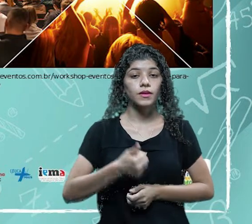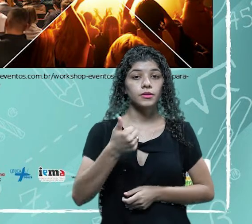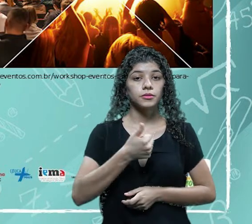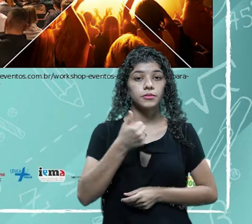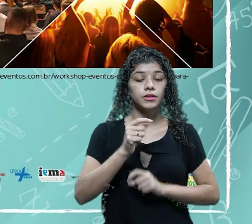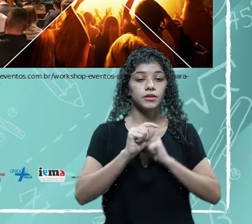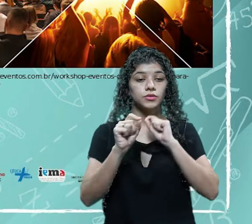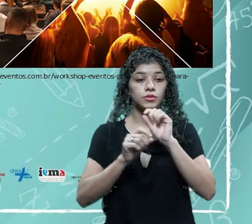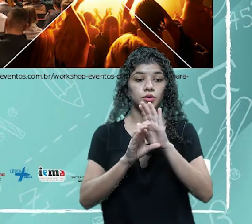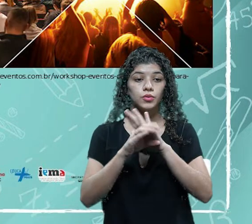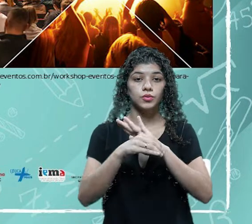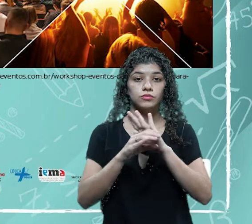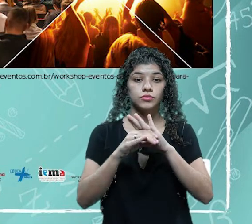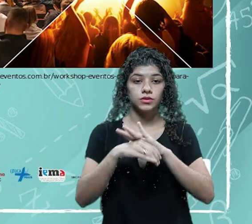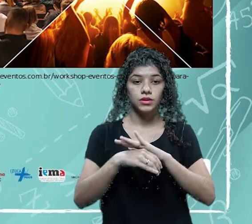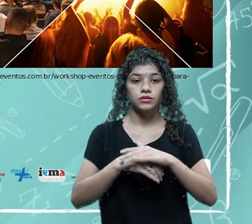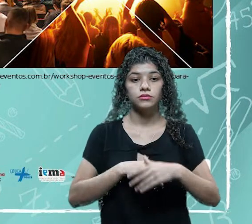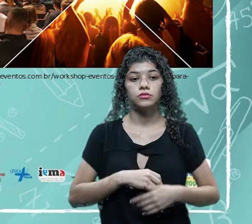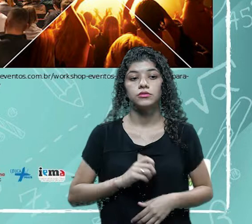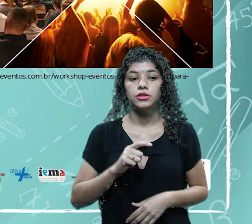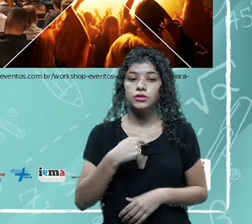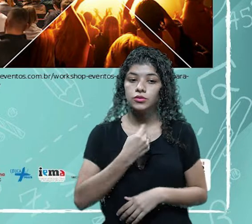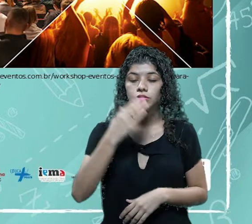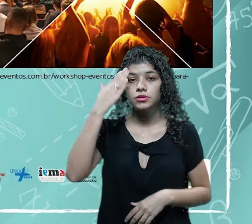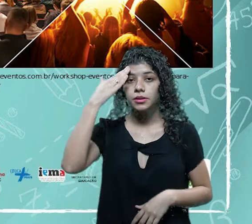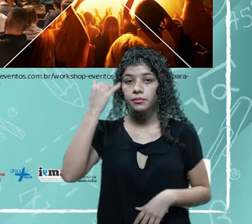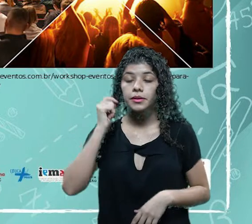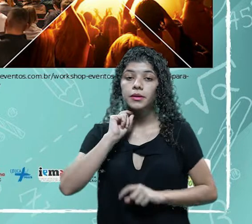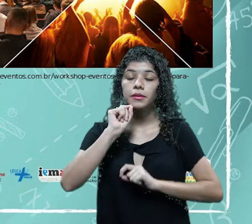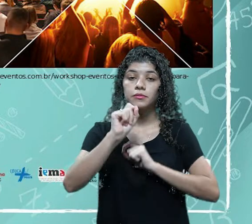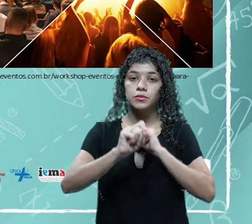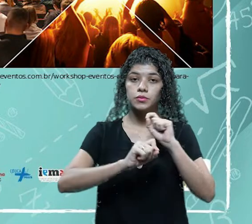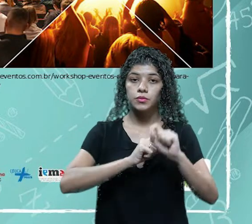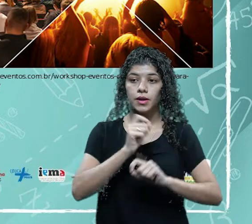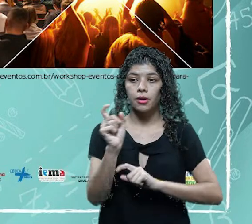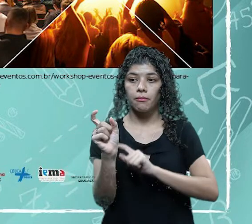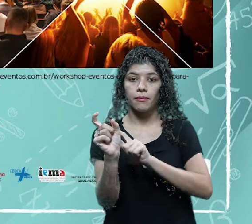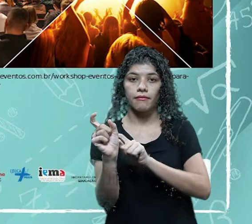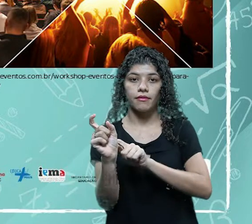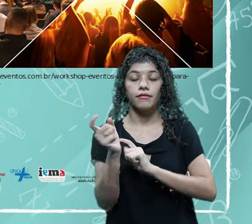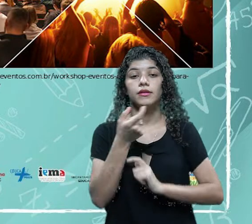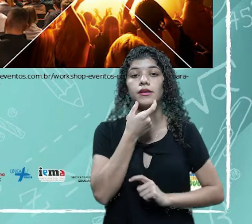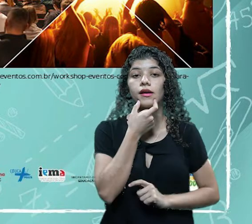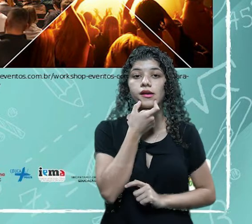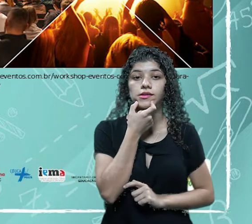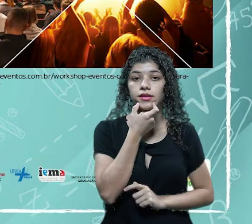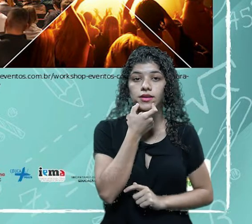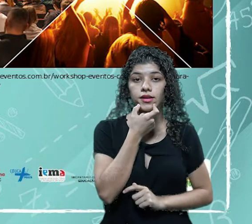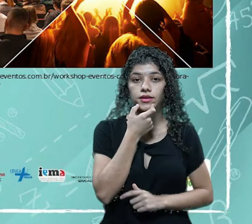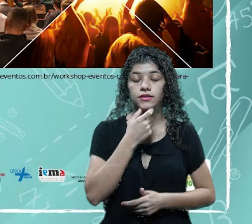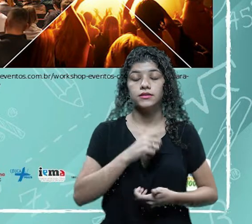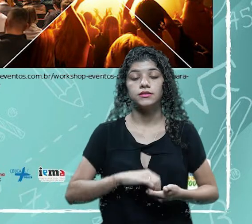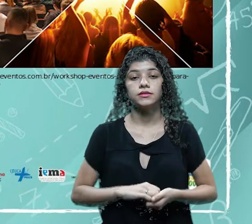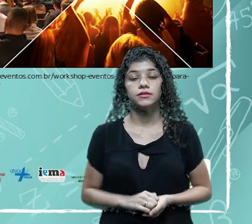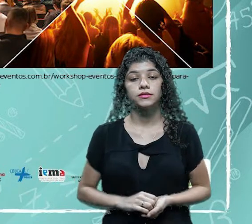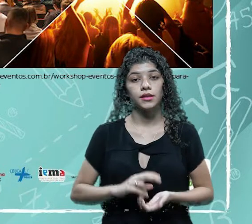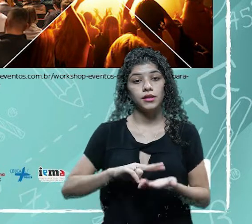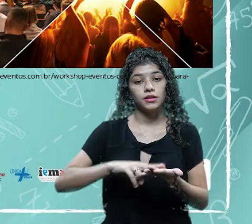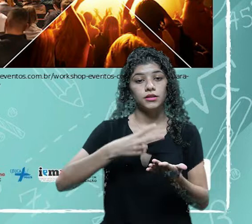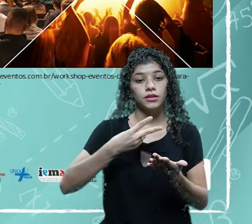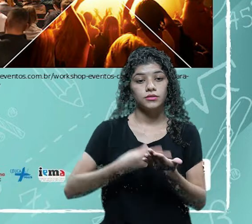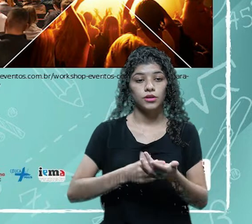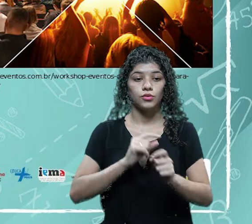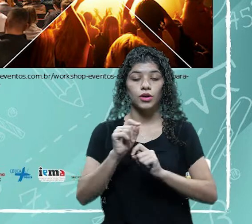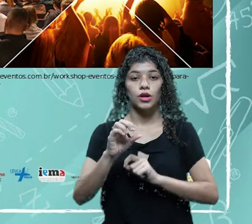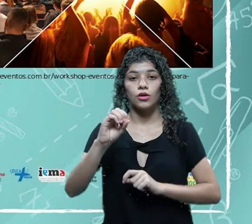a gente vai conceituar né a gente sabe que é uma essa palavra Quixote em inglês né e a tradução